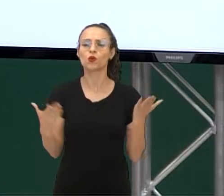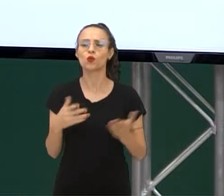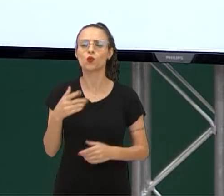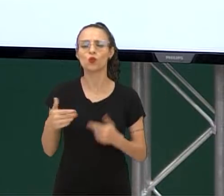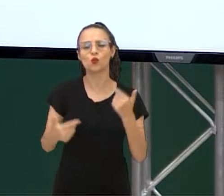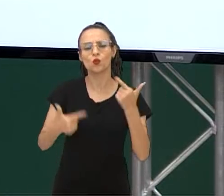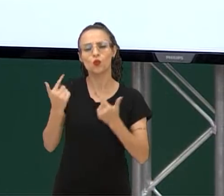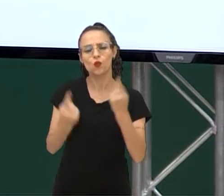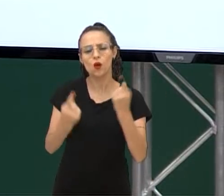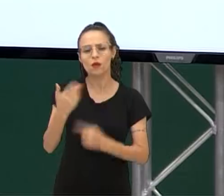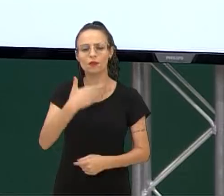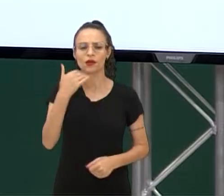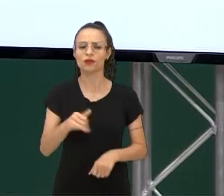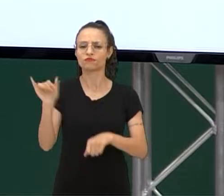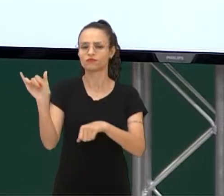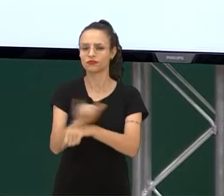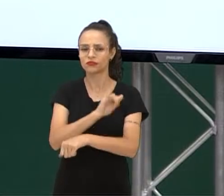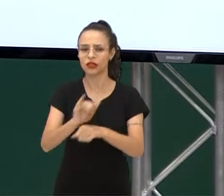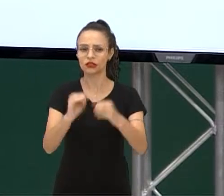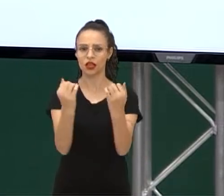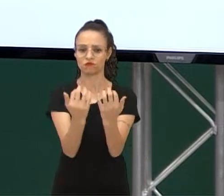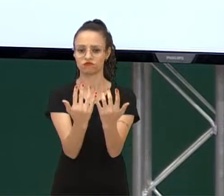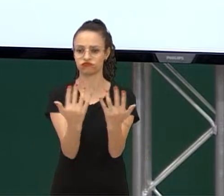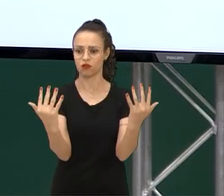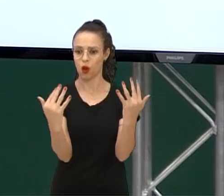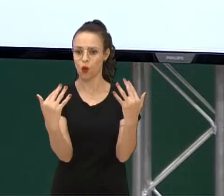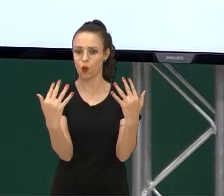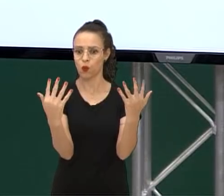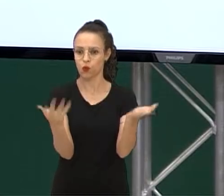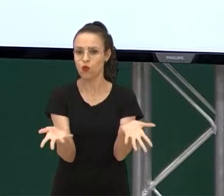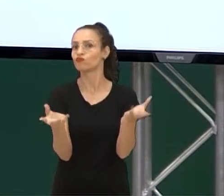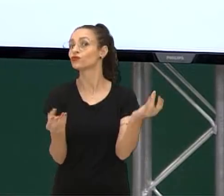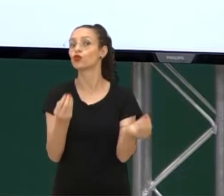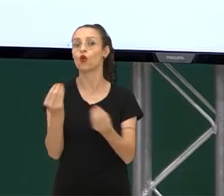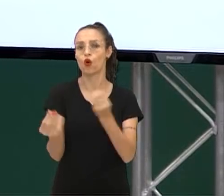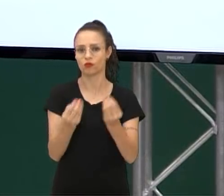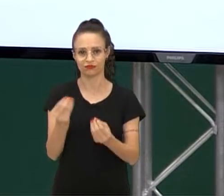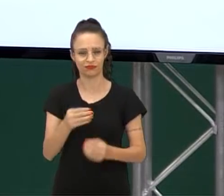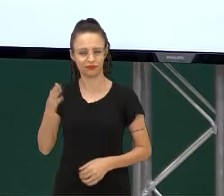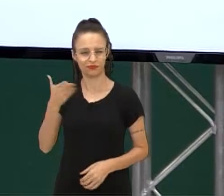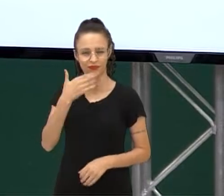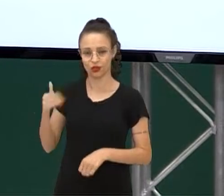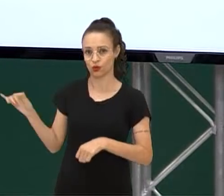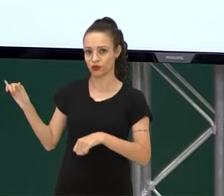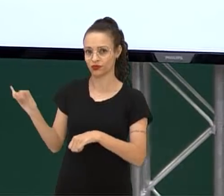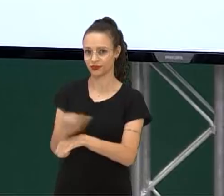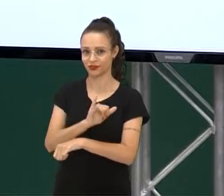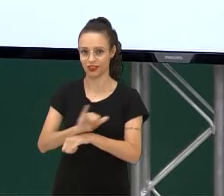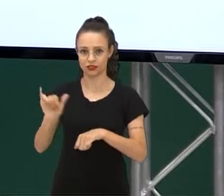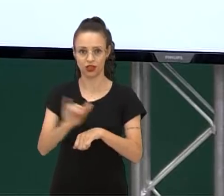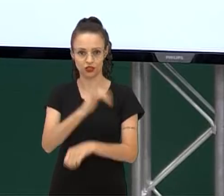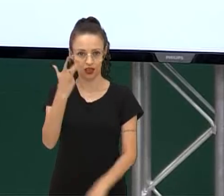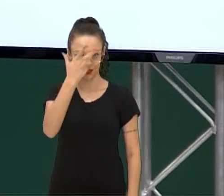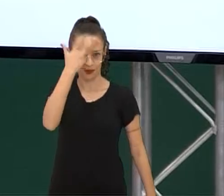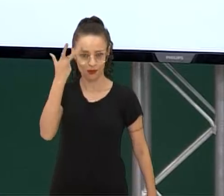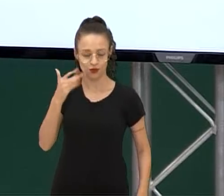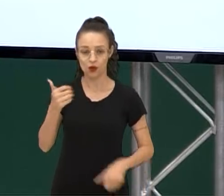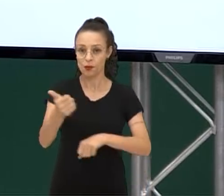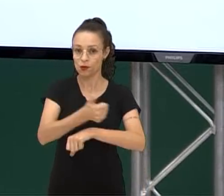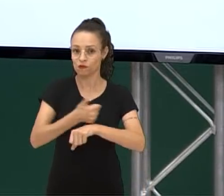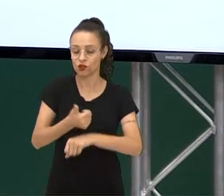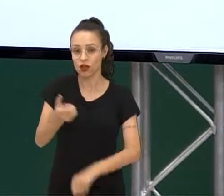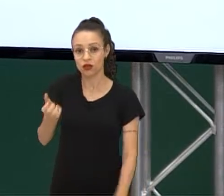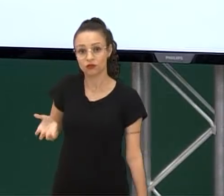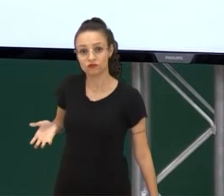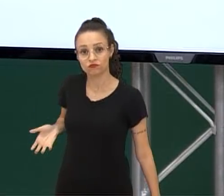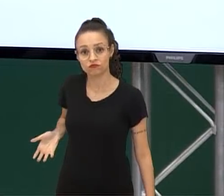estratégia para derrubar os pinos no boliche? Então, a melhor estratégia, segundo os atletas profissionais, é jogar a bola